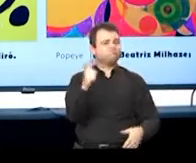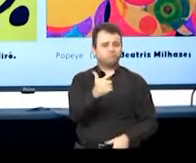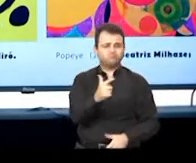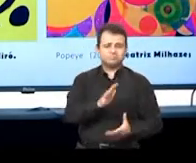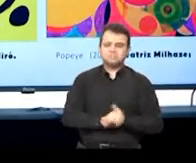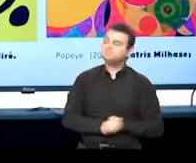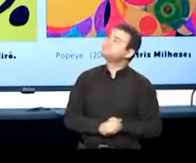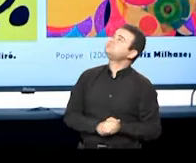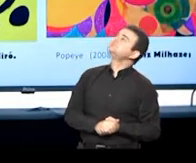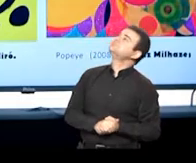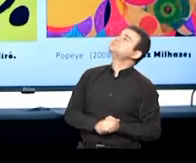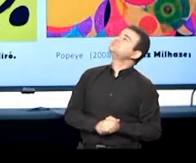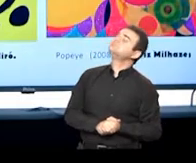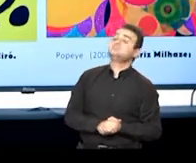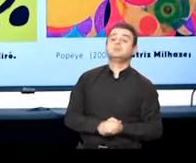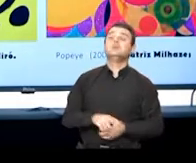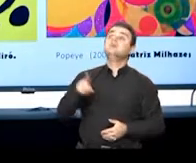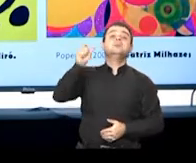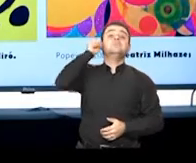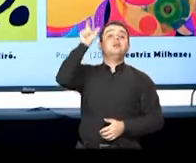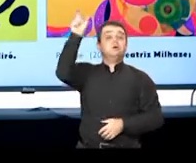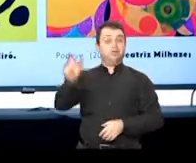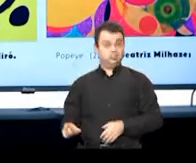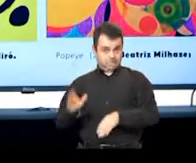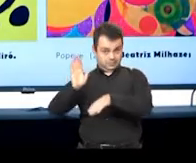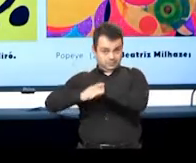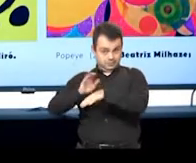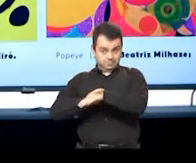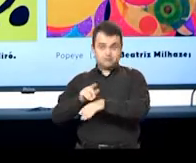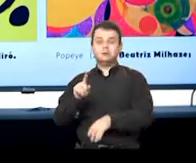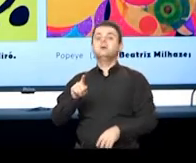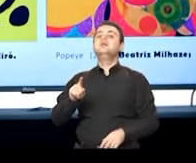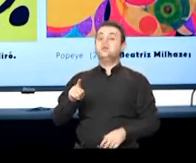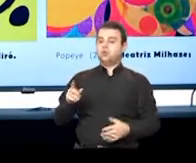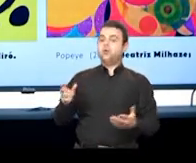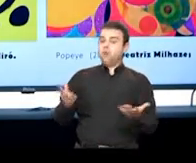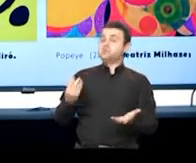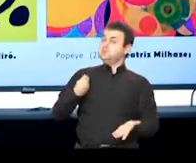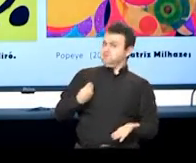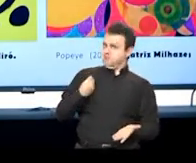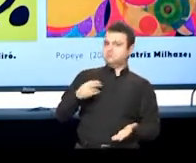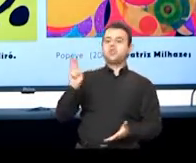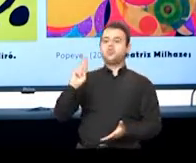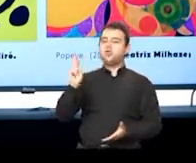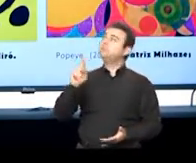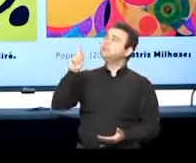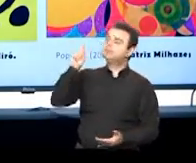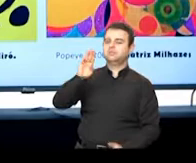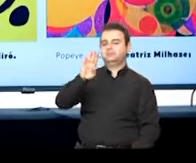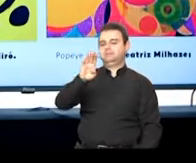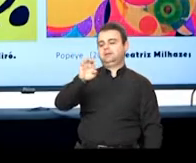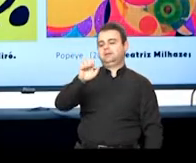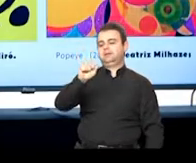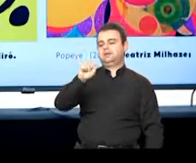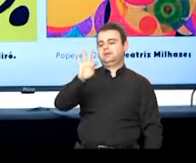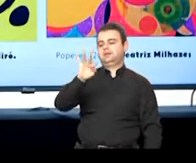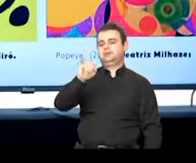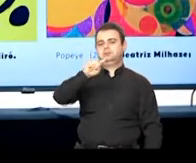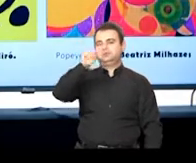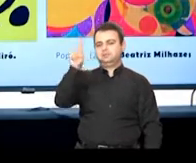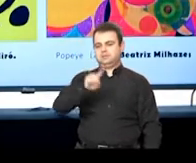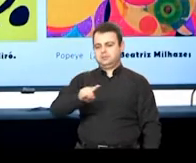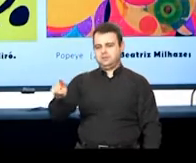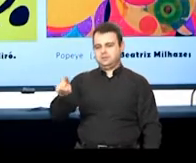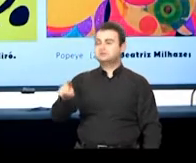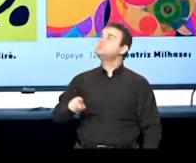Do outro lado, uma importante pintora brasileira contemporânea, viva, Beatriz Milhazes, observa que toda